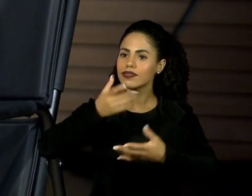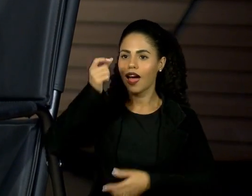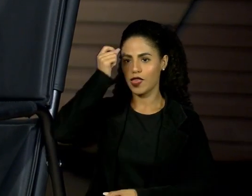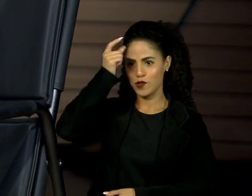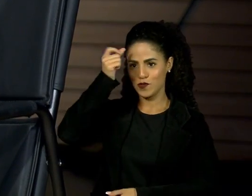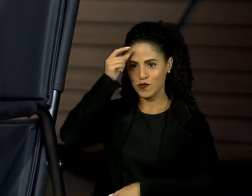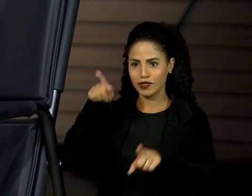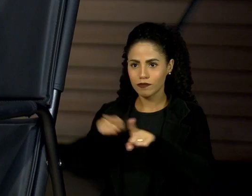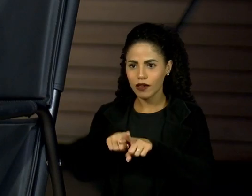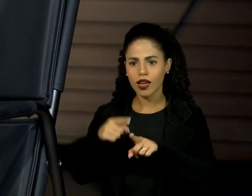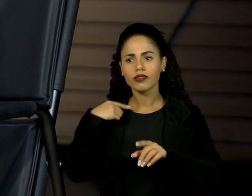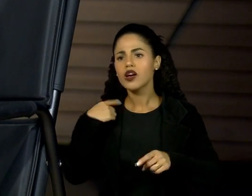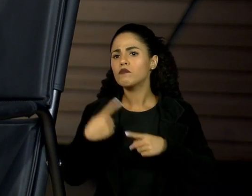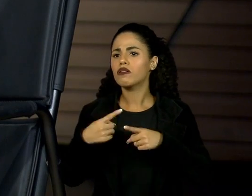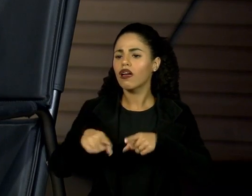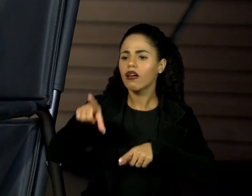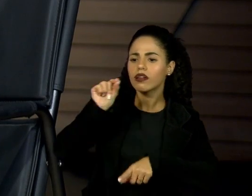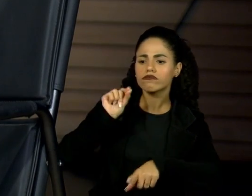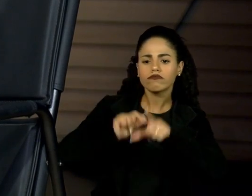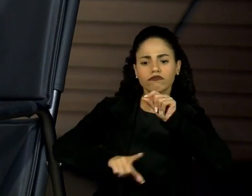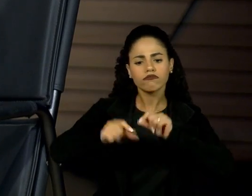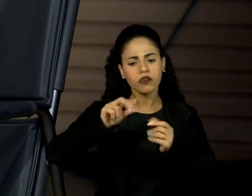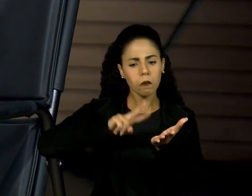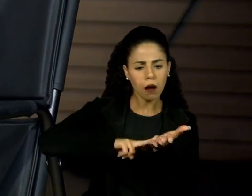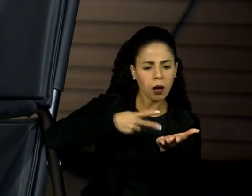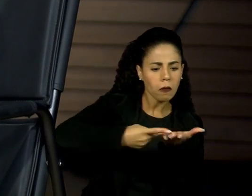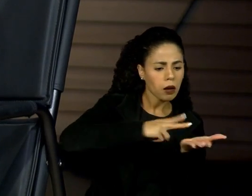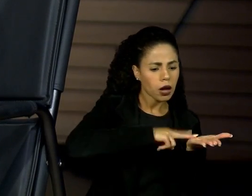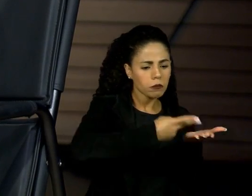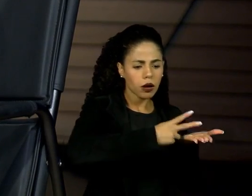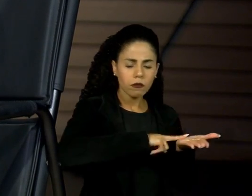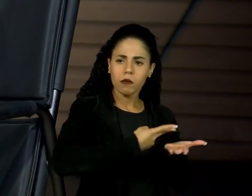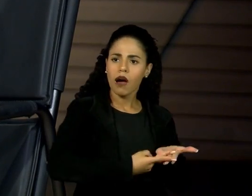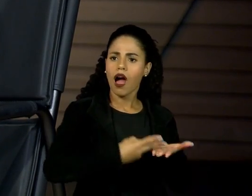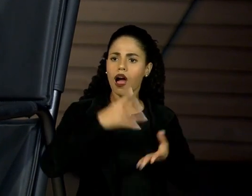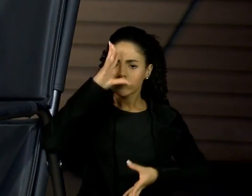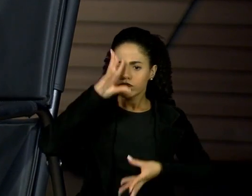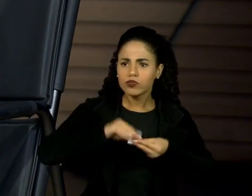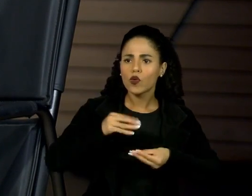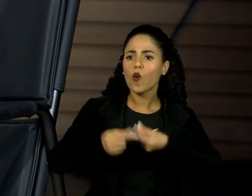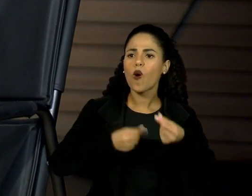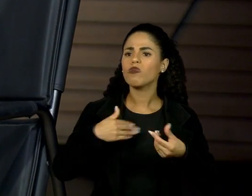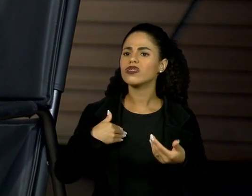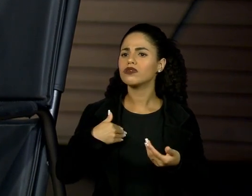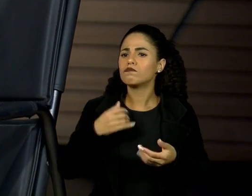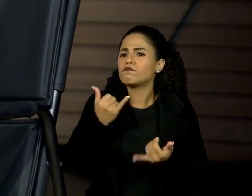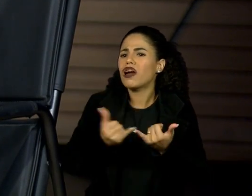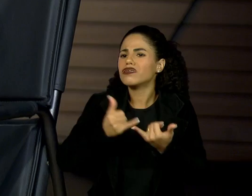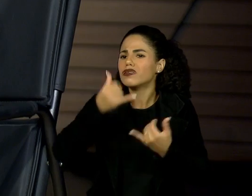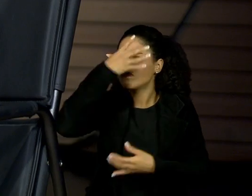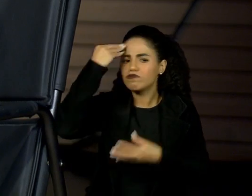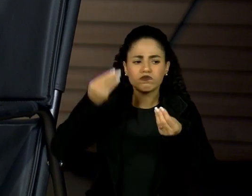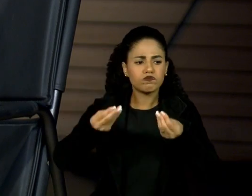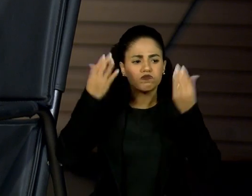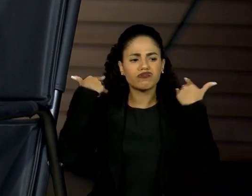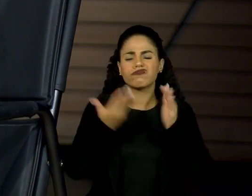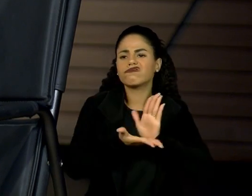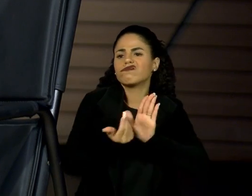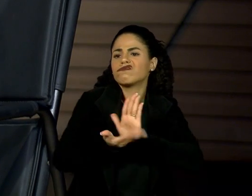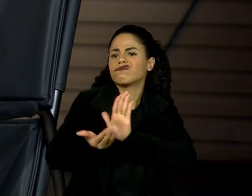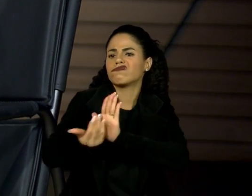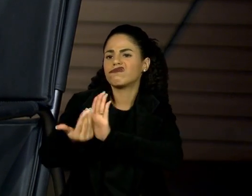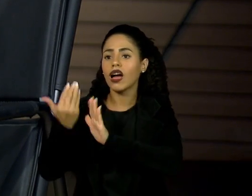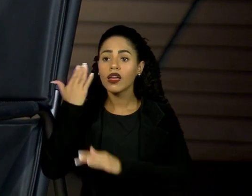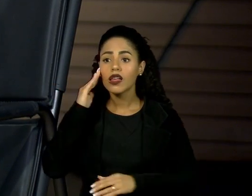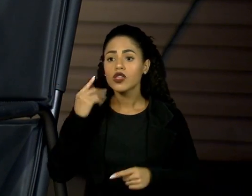Porque, senão, todas as escolhas que ele fez e que muitas vezes são interpretativas, elas são apagadas. E o leitor não sabe